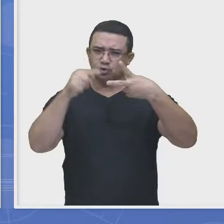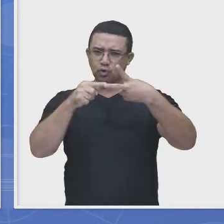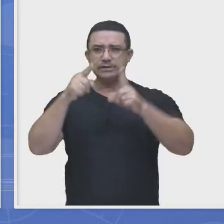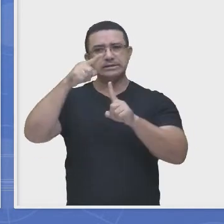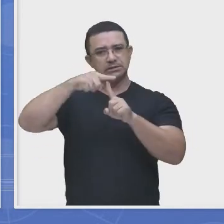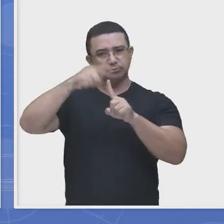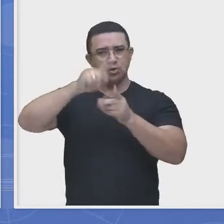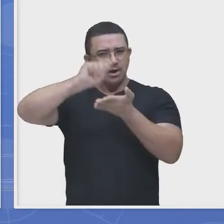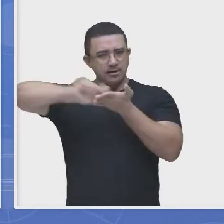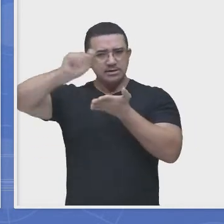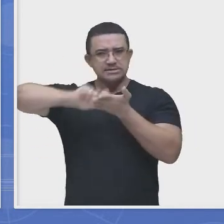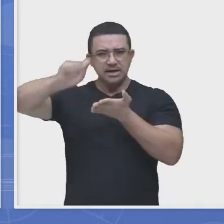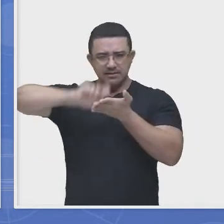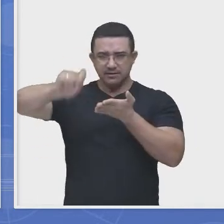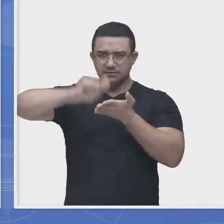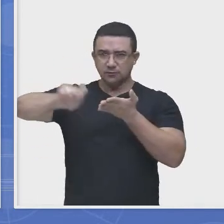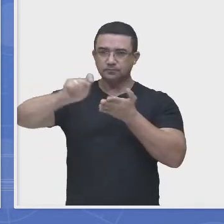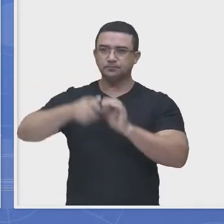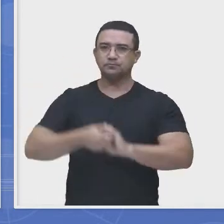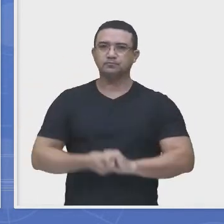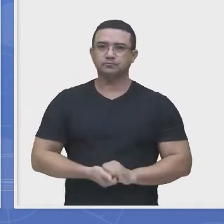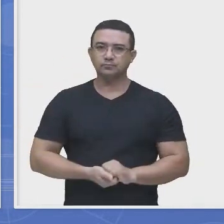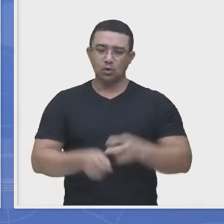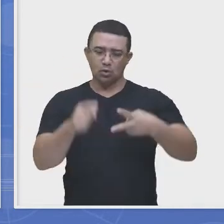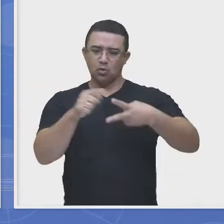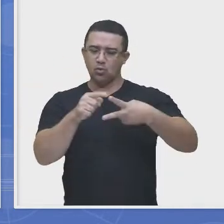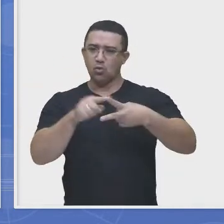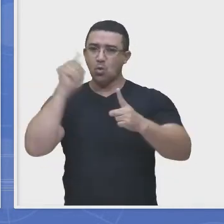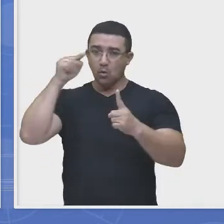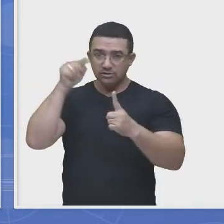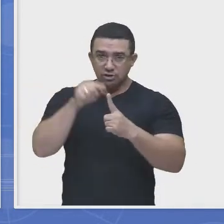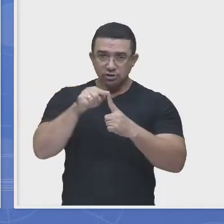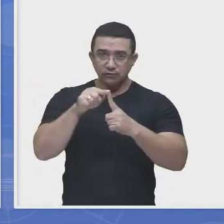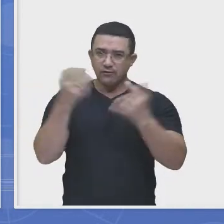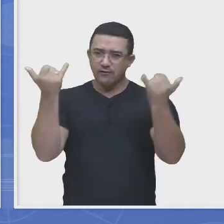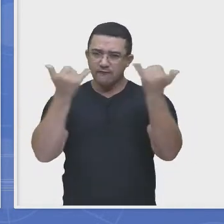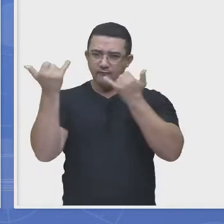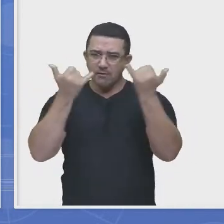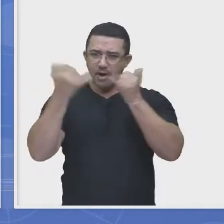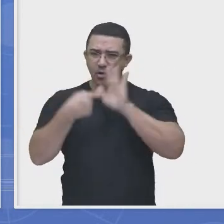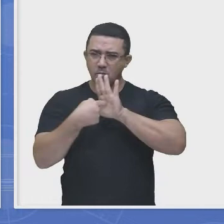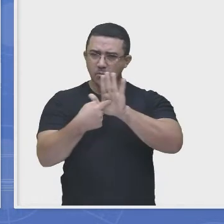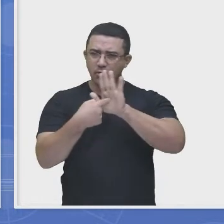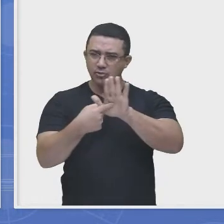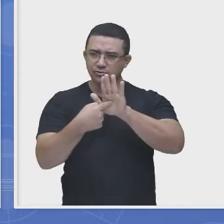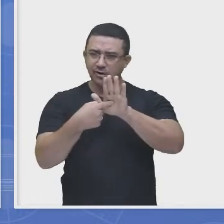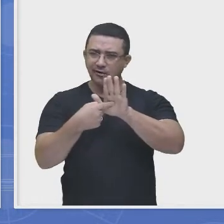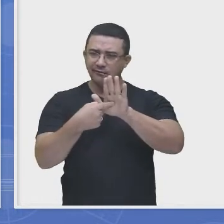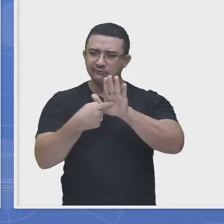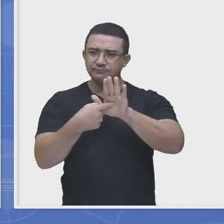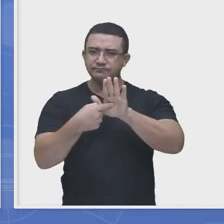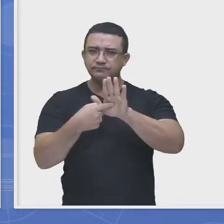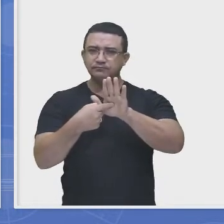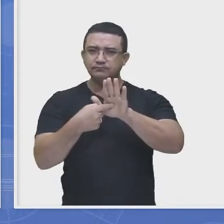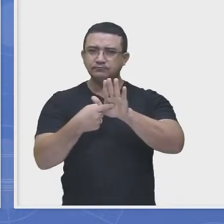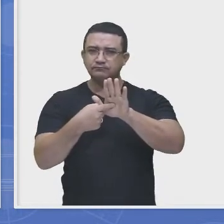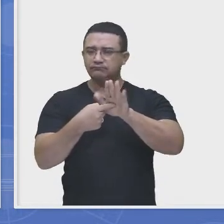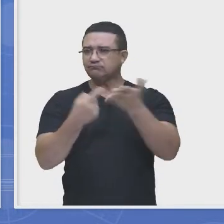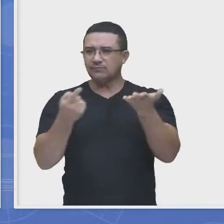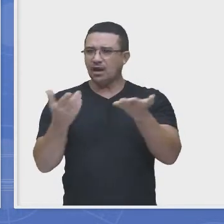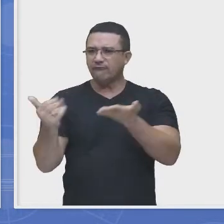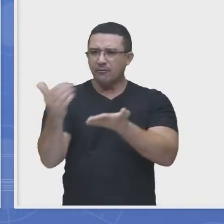de dissertação. Enquanto uma tem o objetivo de informar, apresentar, expor